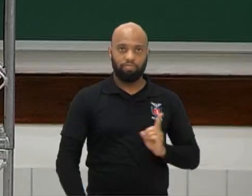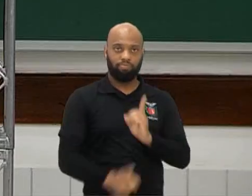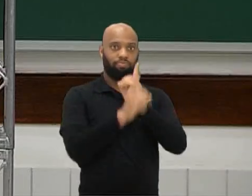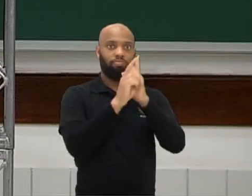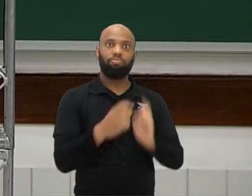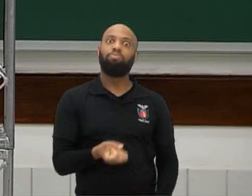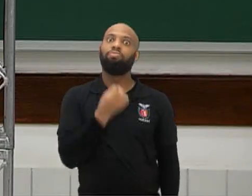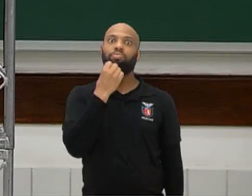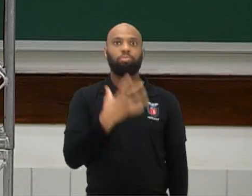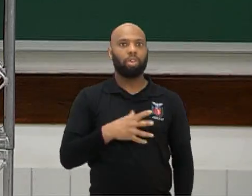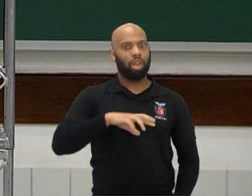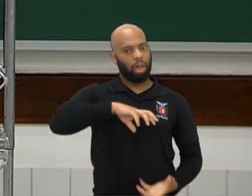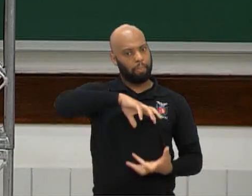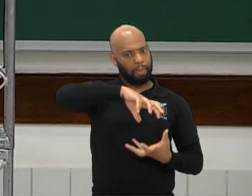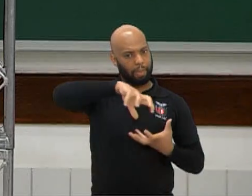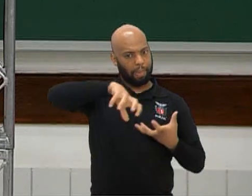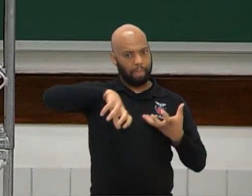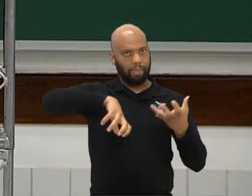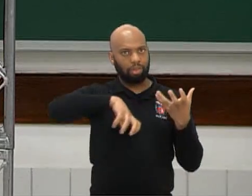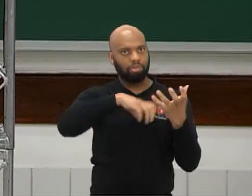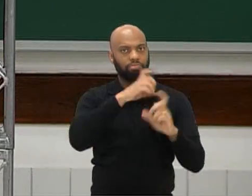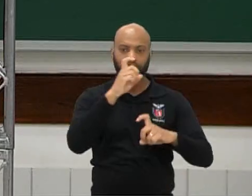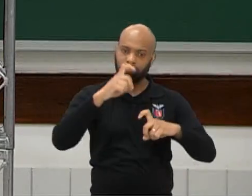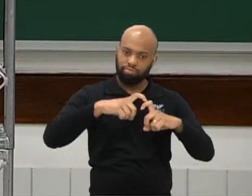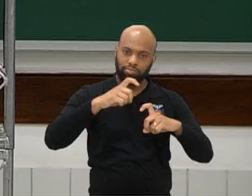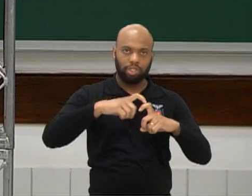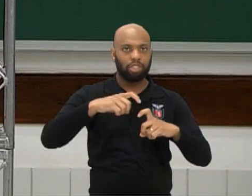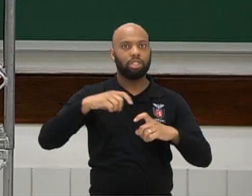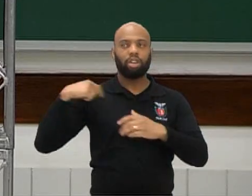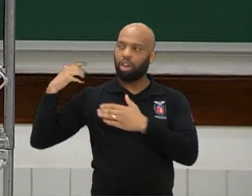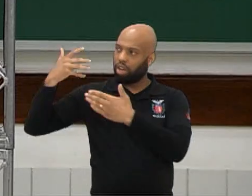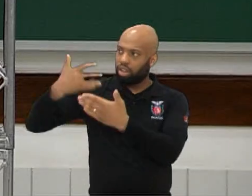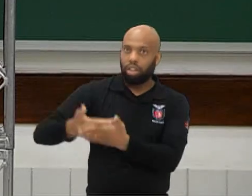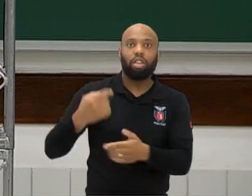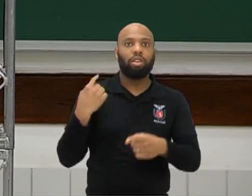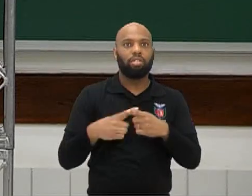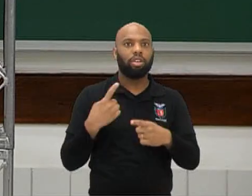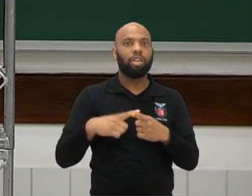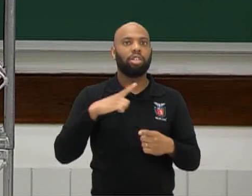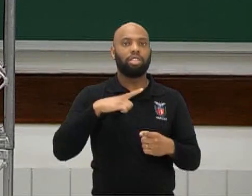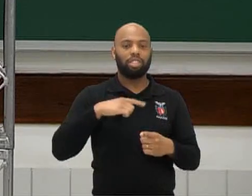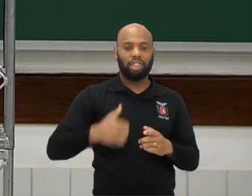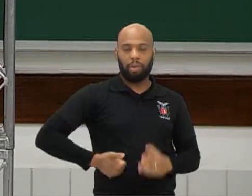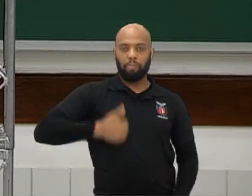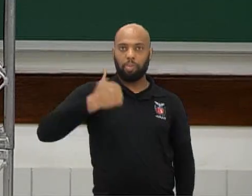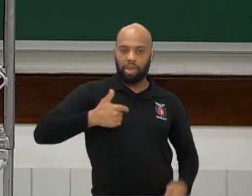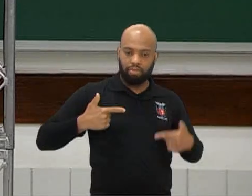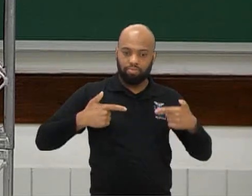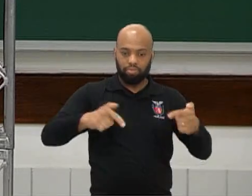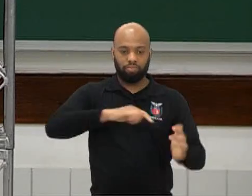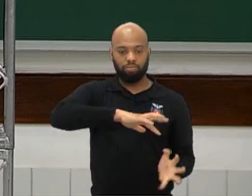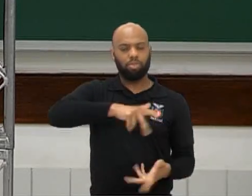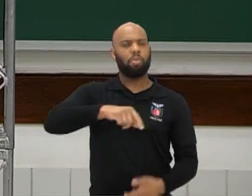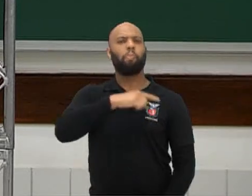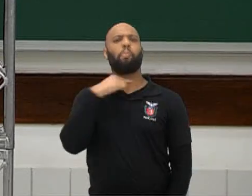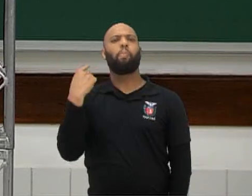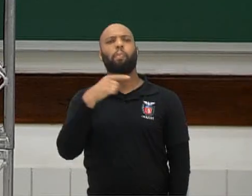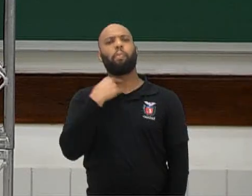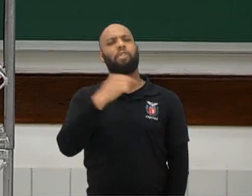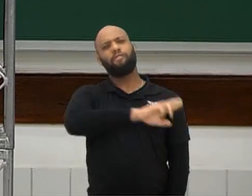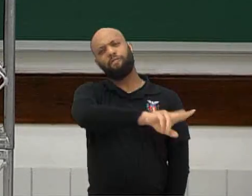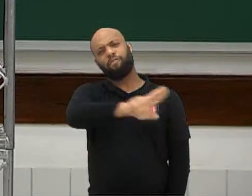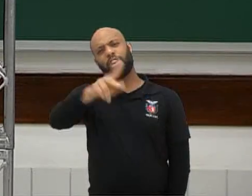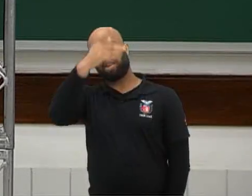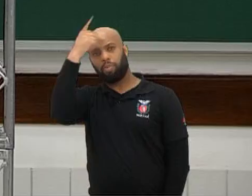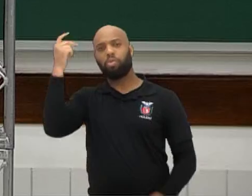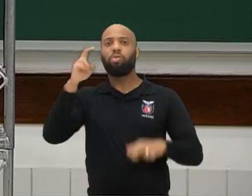uma grande revolução na história da medicina? Porque até então, até a Primeira Grande Guerra Mundial, morreram muitos